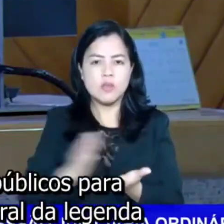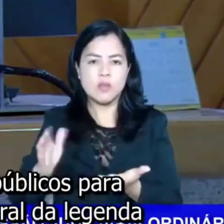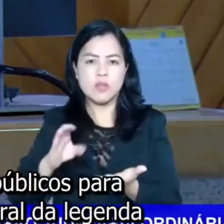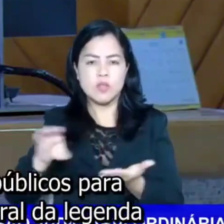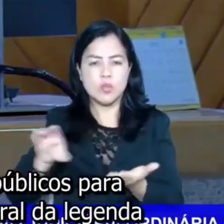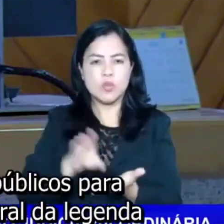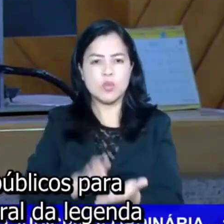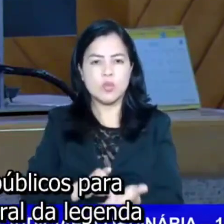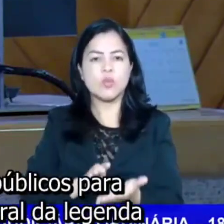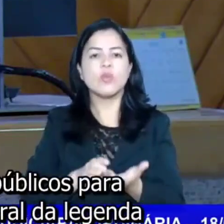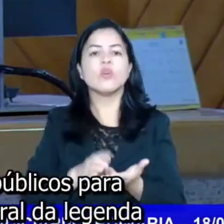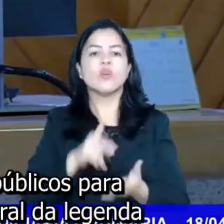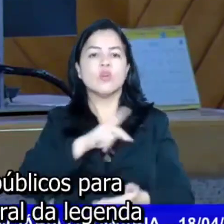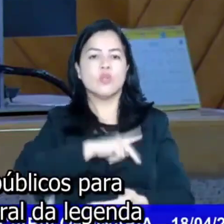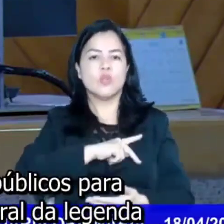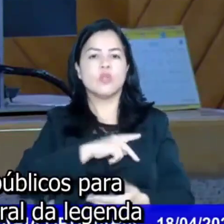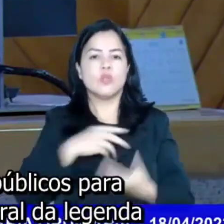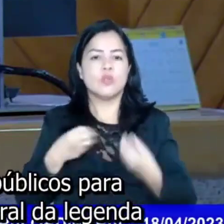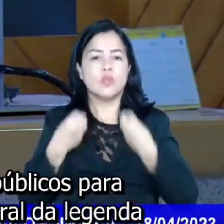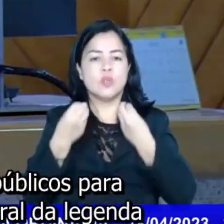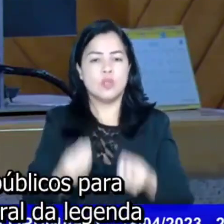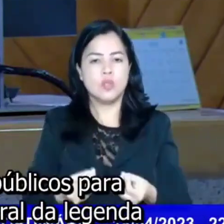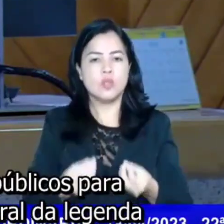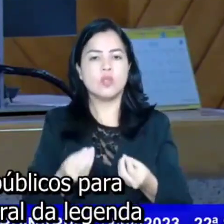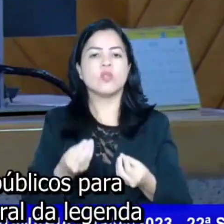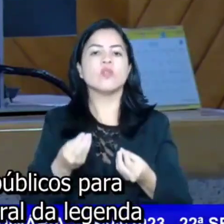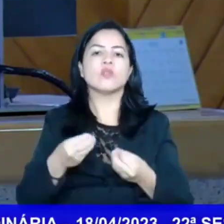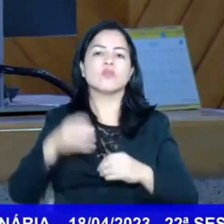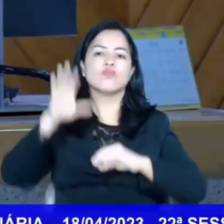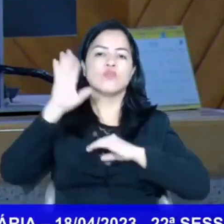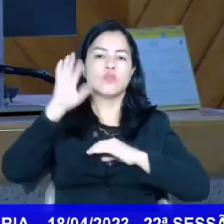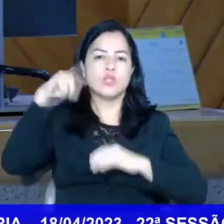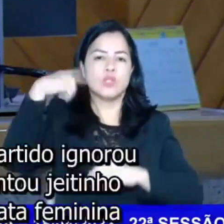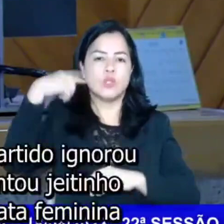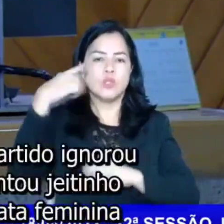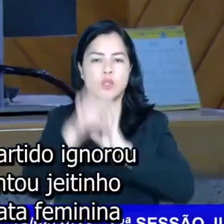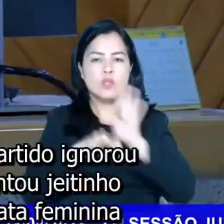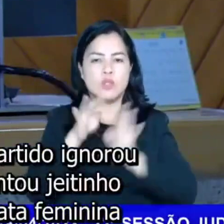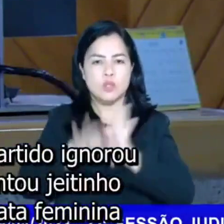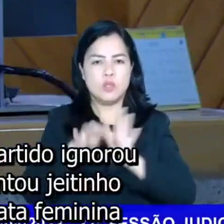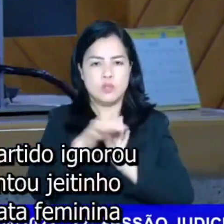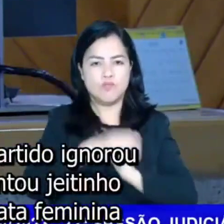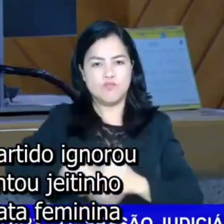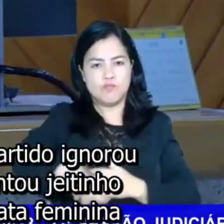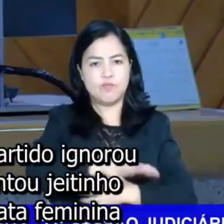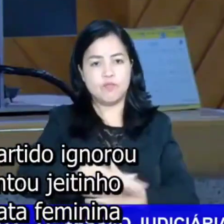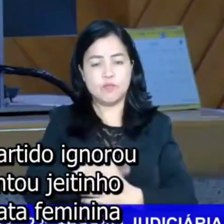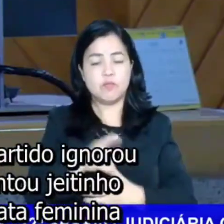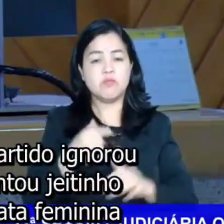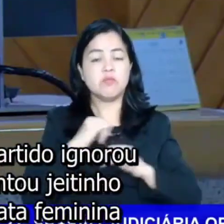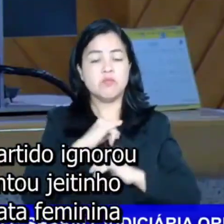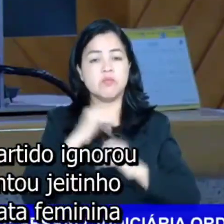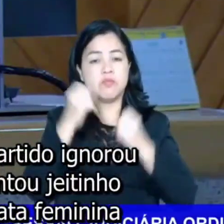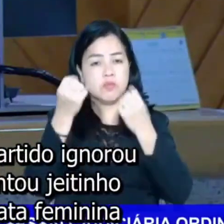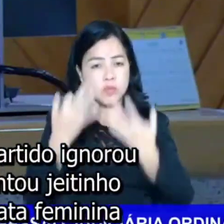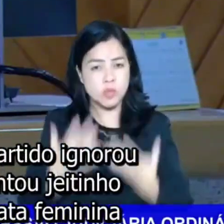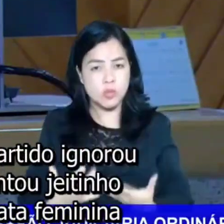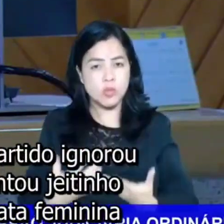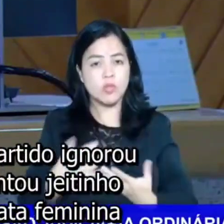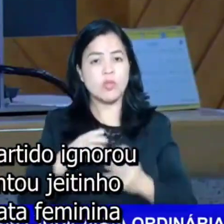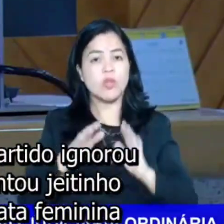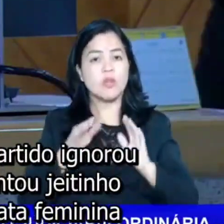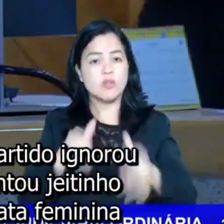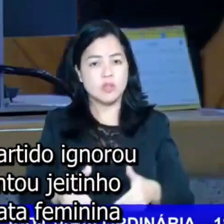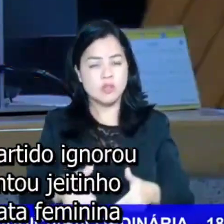para financiar as campanhas ao cargo de deputado federal da legenda. Afirmou que, apesar disso, o